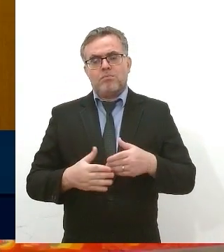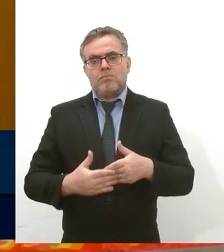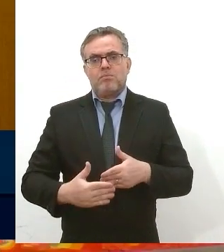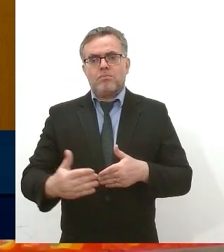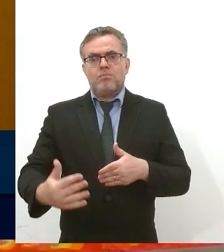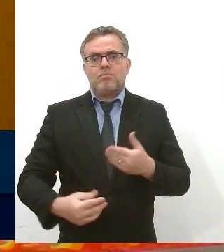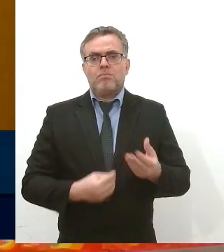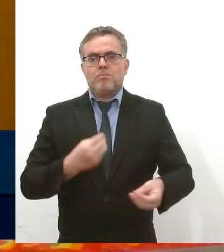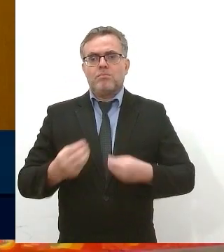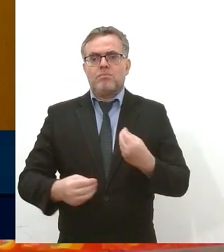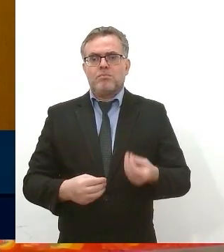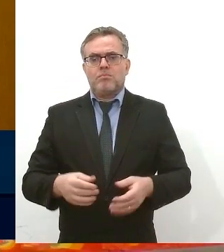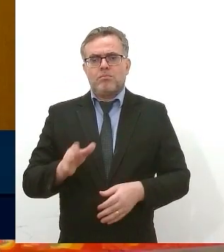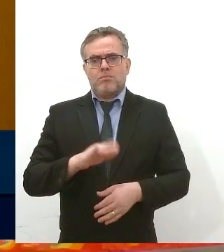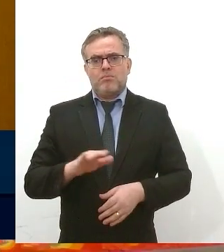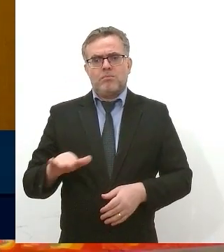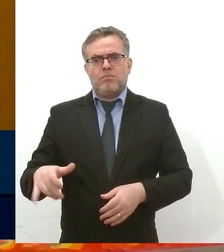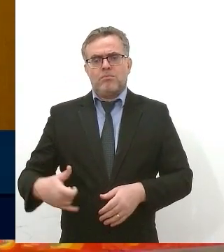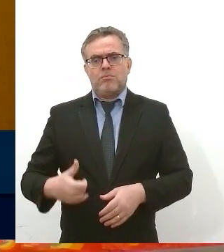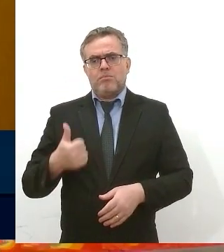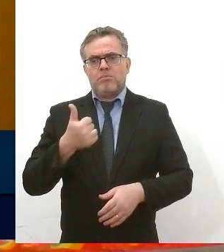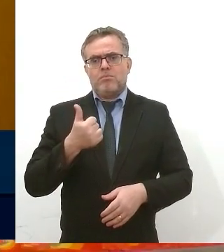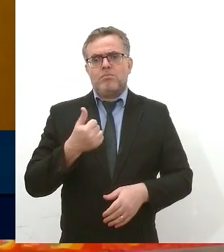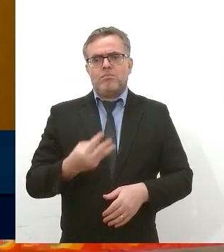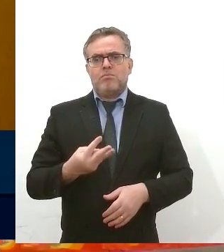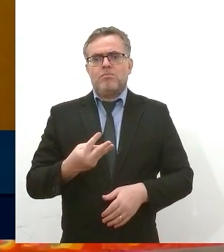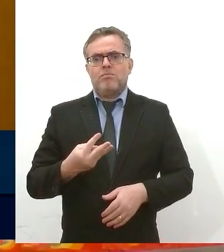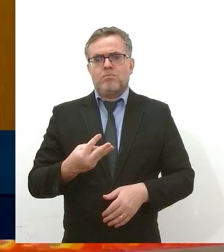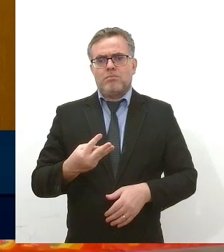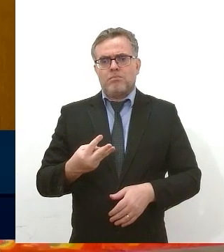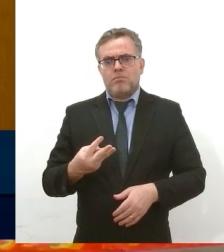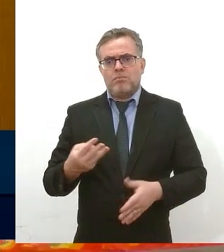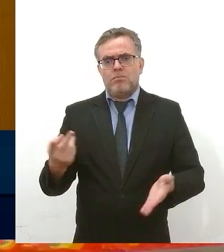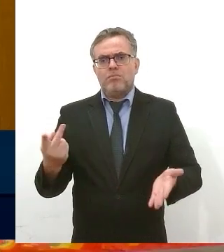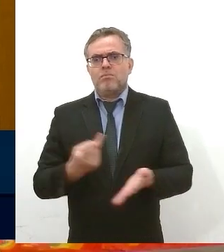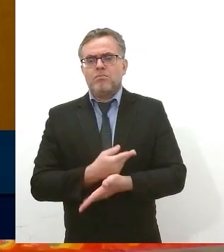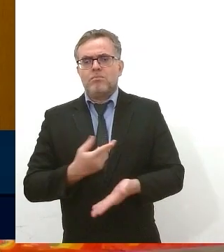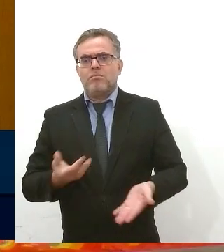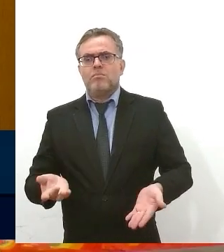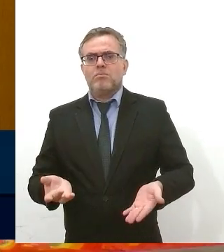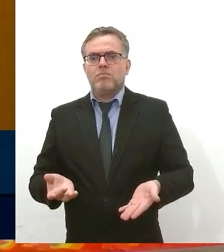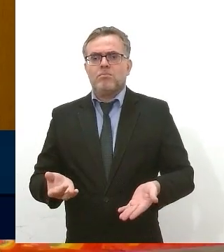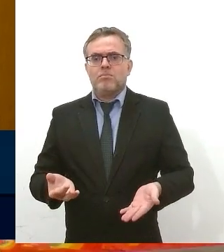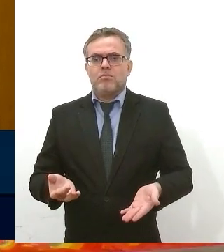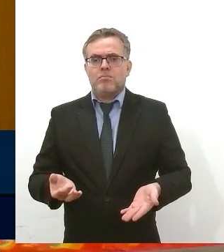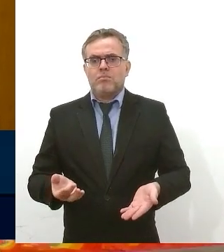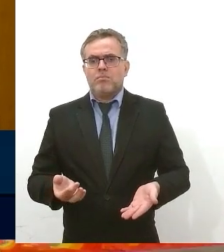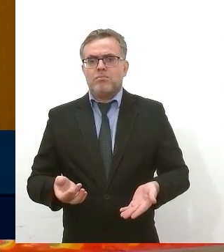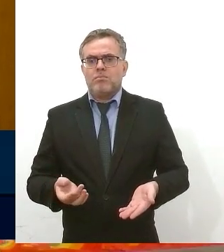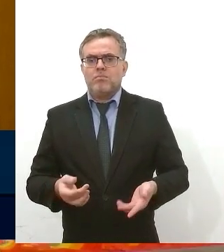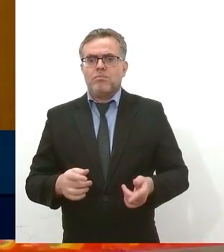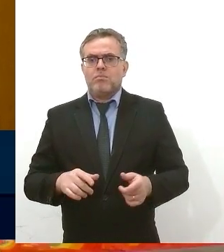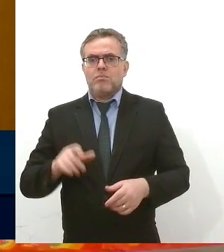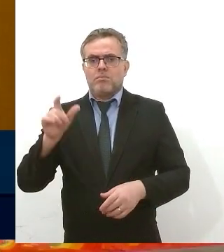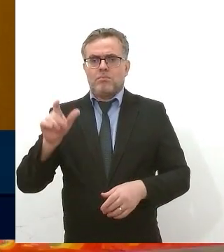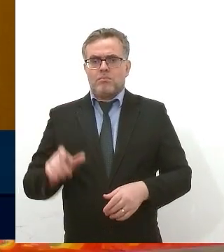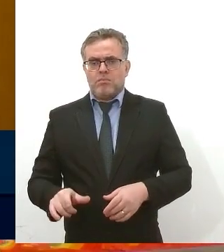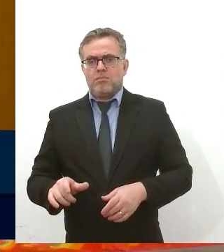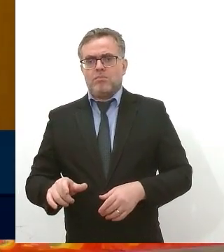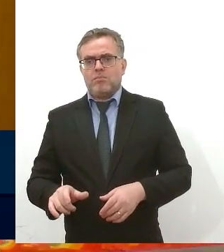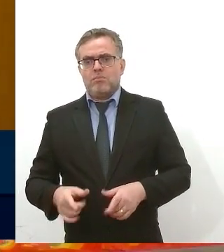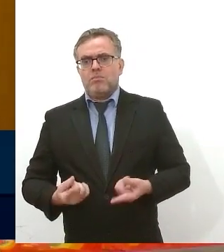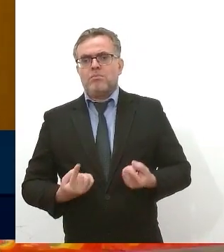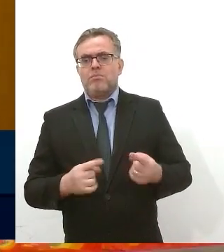13 anos, né, por causa, né, de ele que provocou o racismo e simplesmente